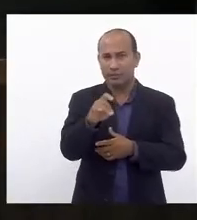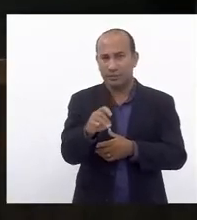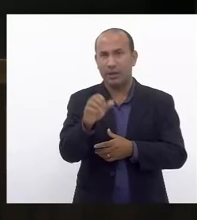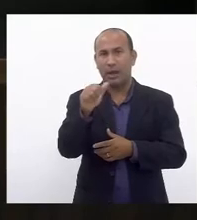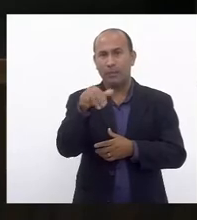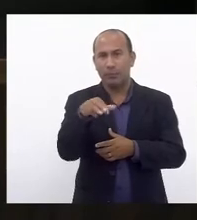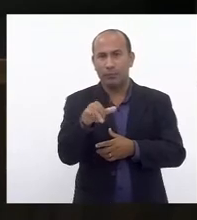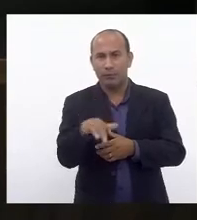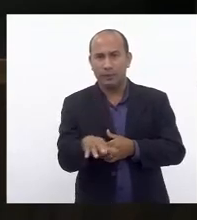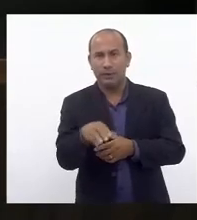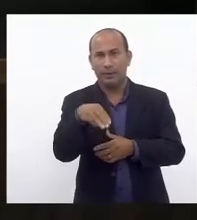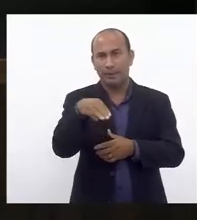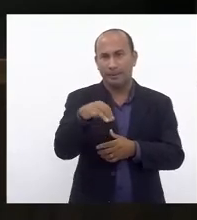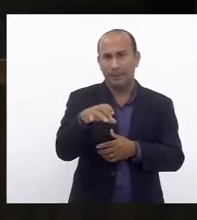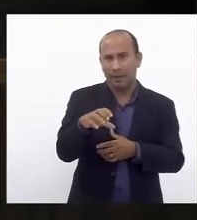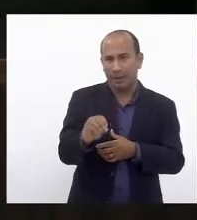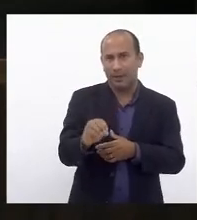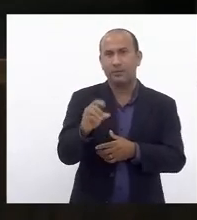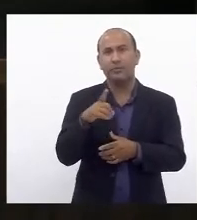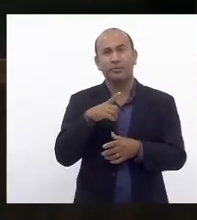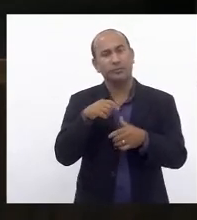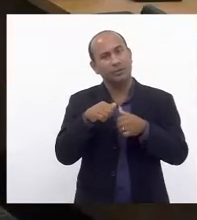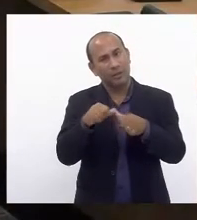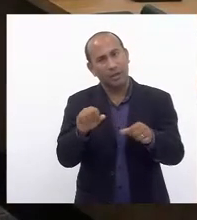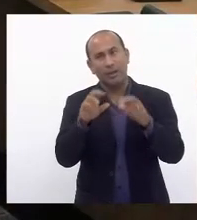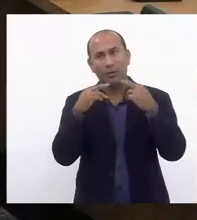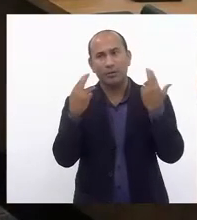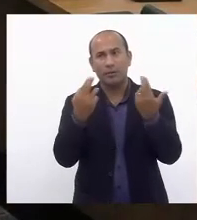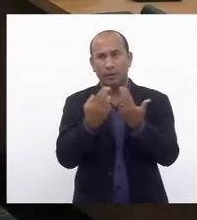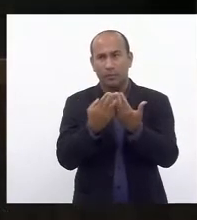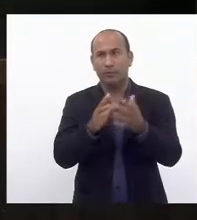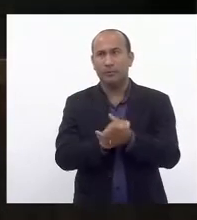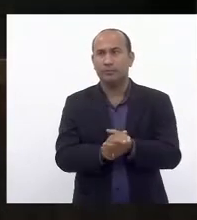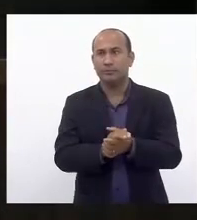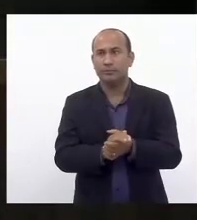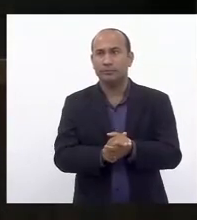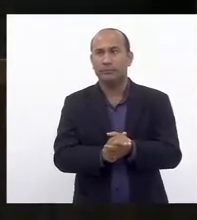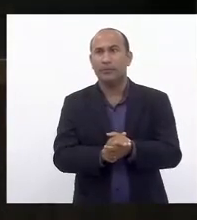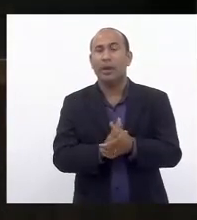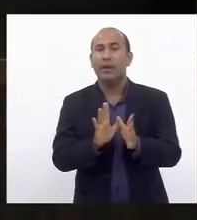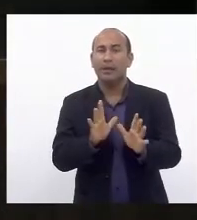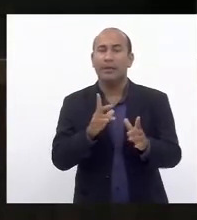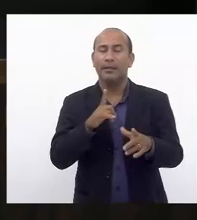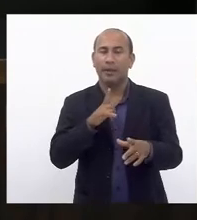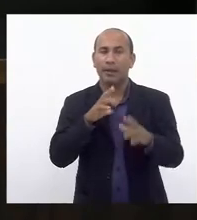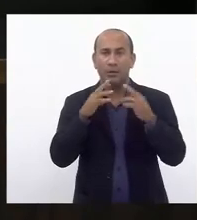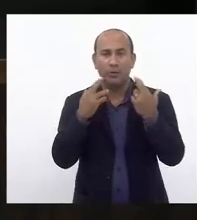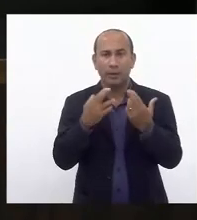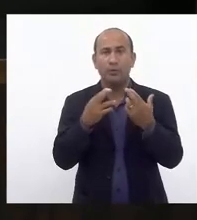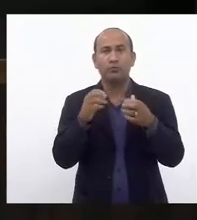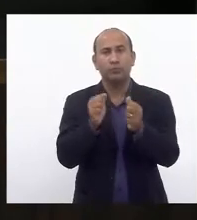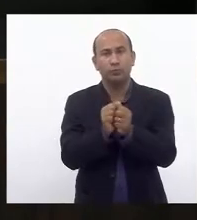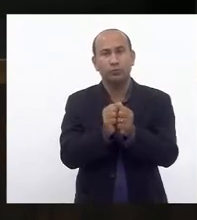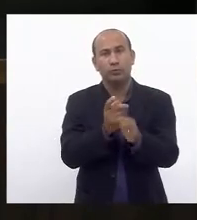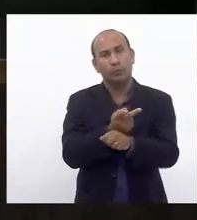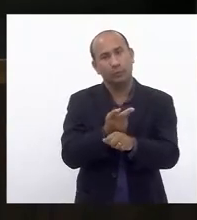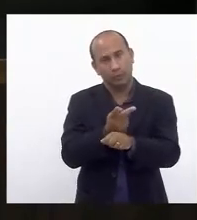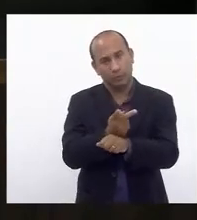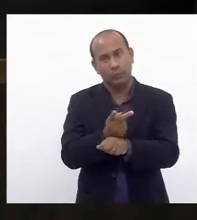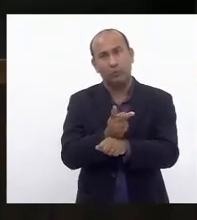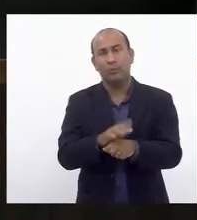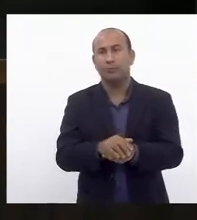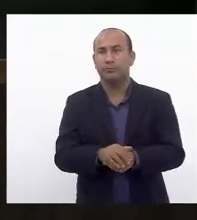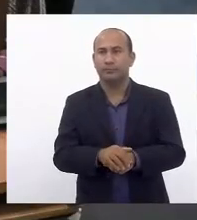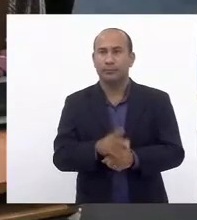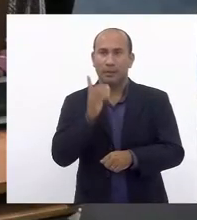Luiz Paulo, Márcio Pacheco, estarem na audiência. E com a presença do procurador, doutor Rodrigo Lopes, que é importante. Deputado Luiz